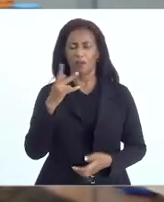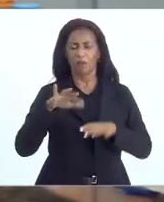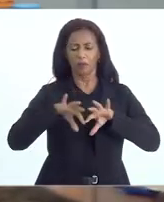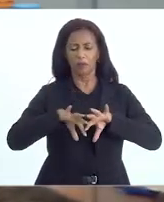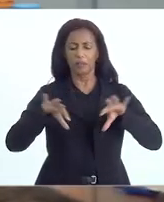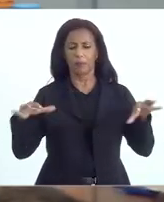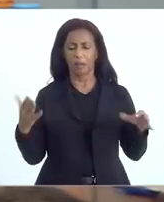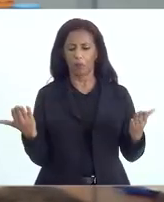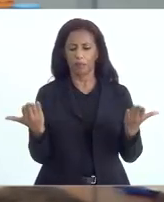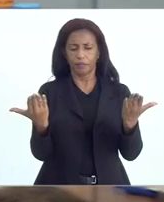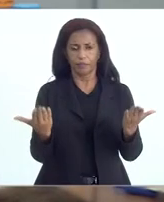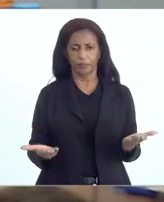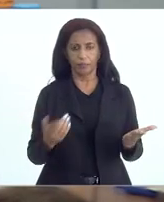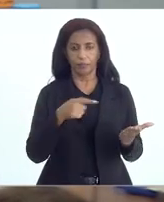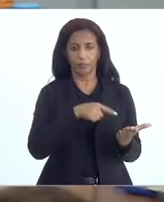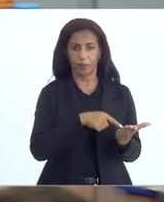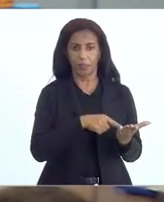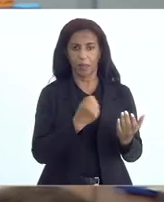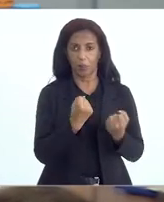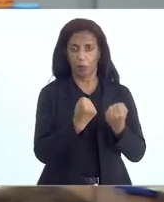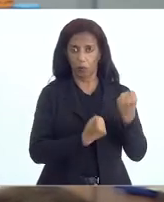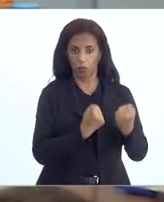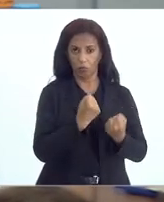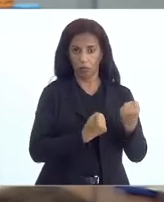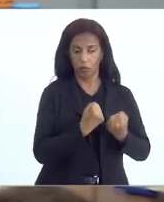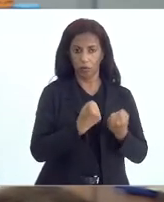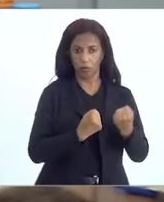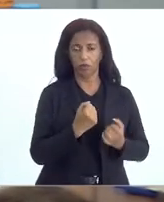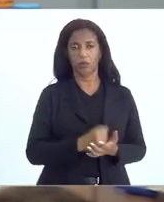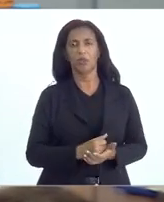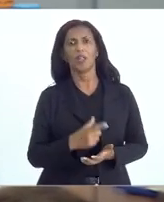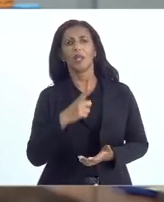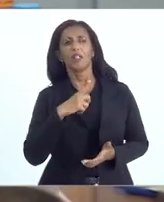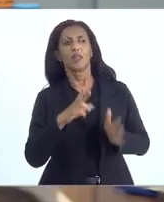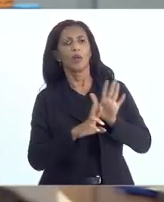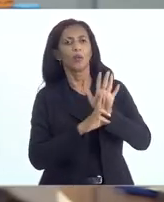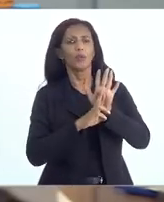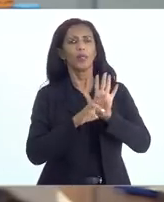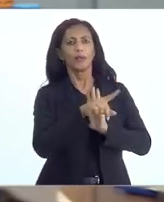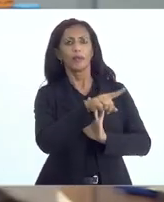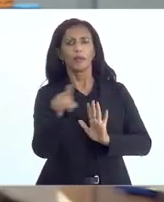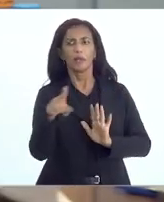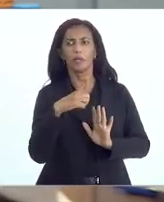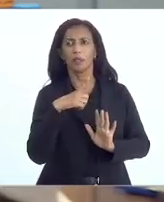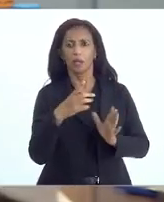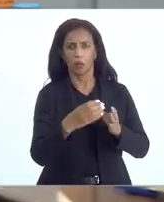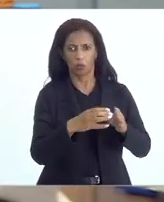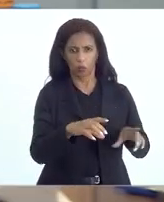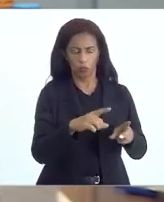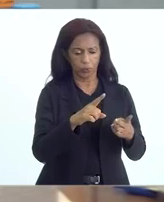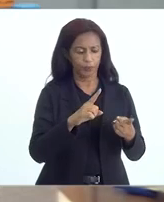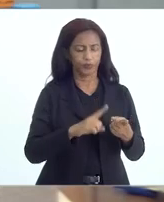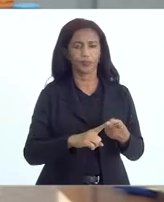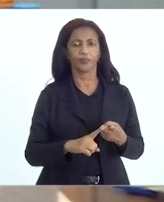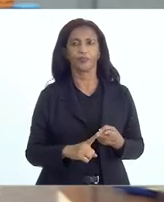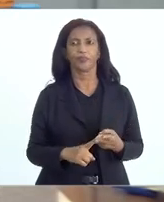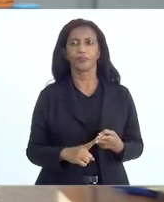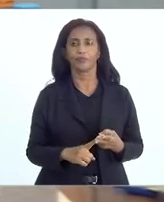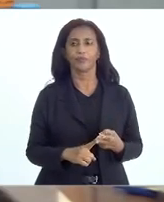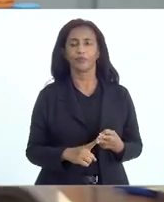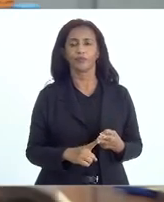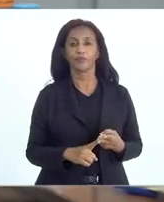separação a gente um concurso de motorista algum representante concurso motorista aí tem um concurso de motorista